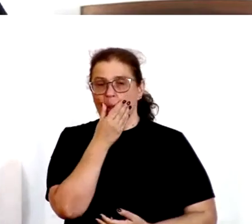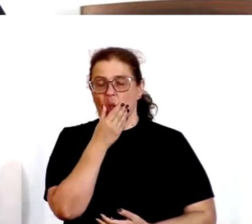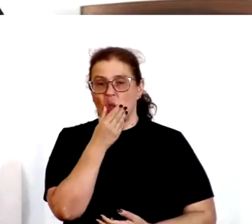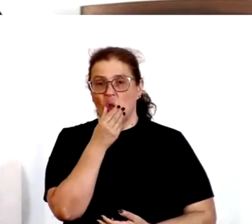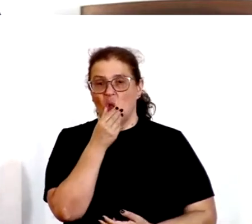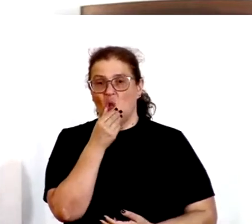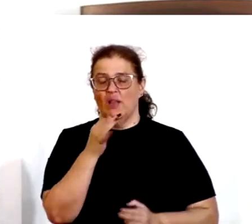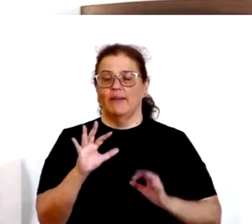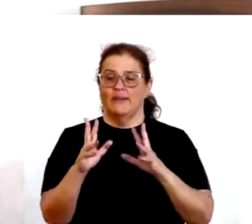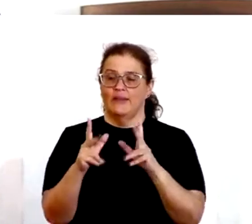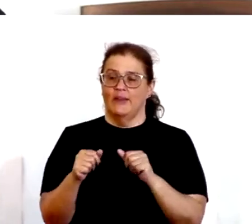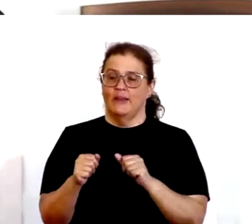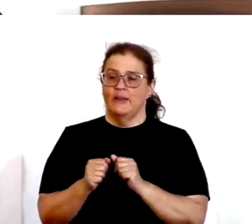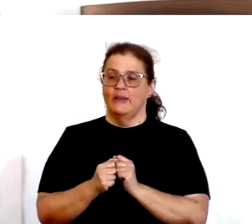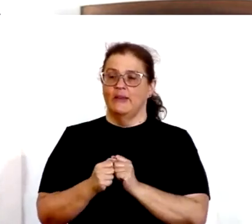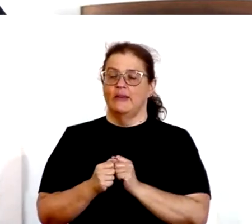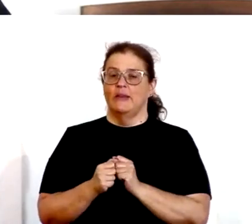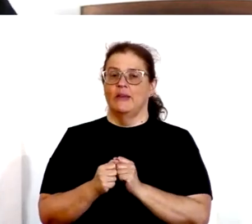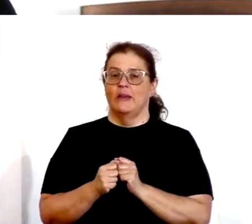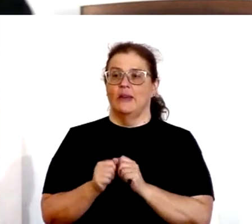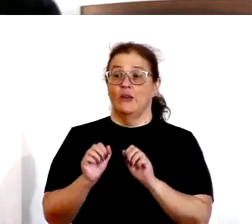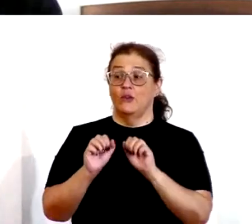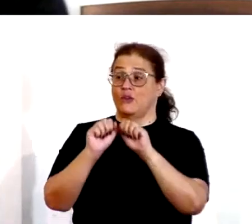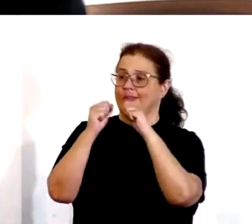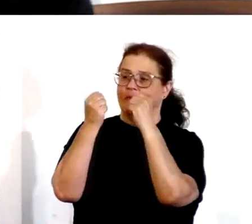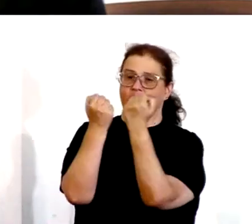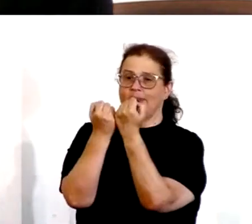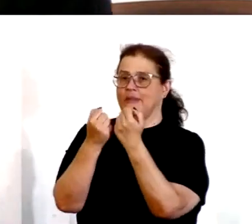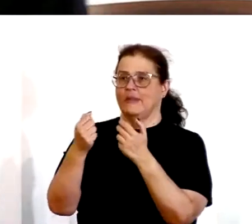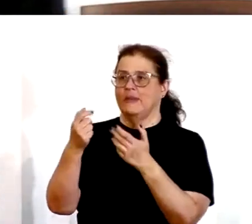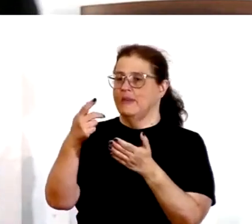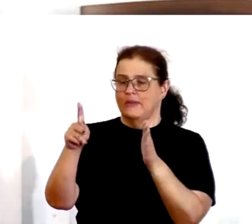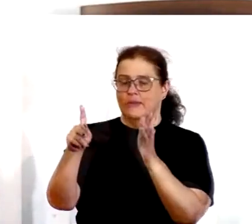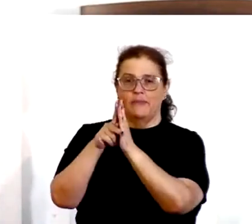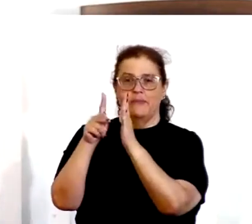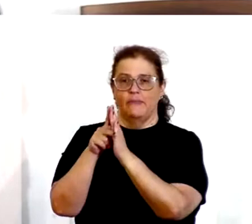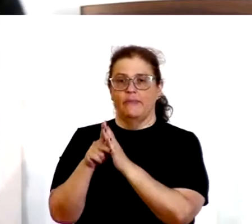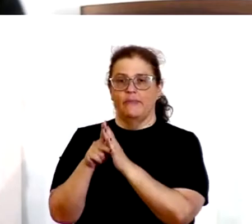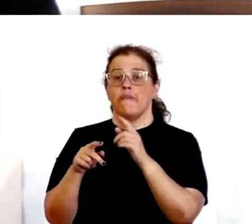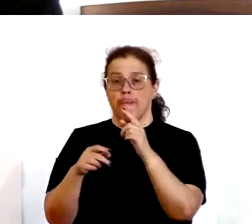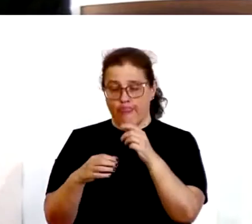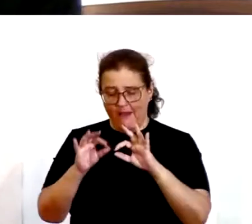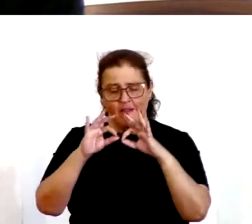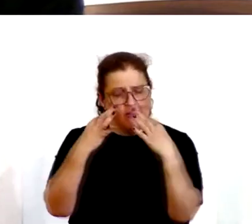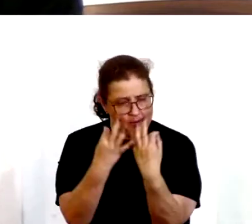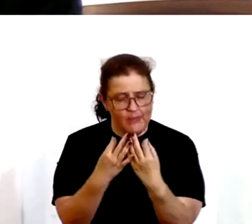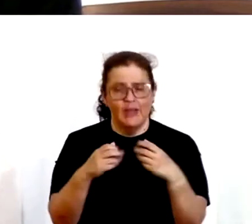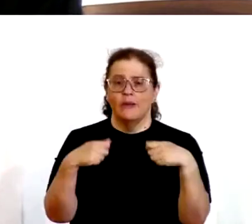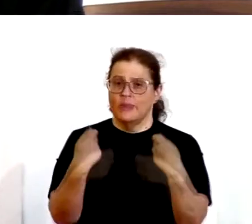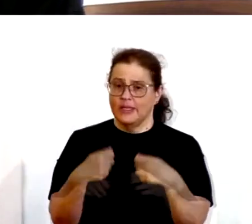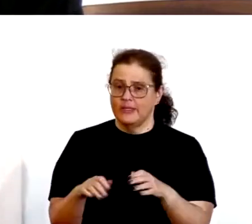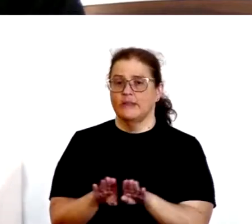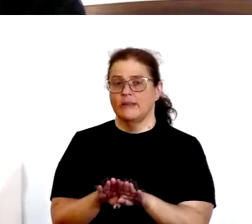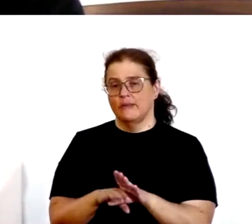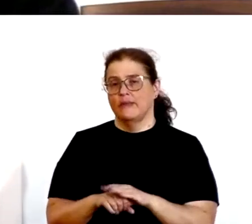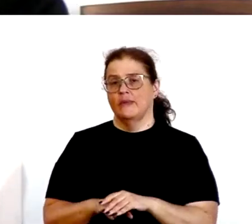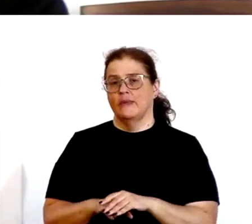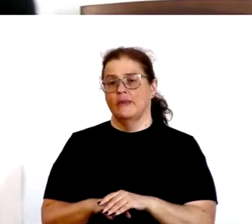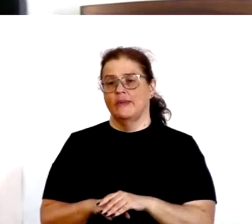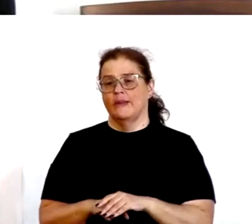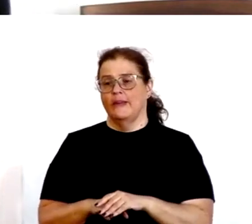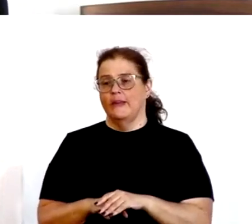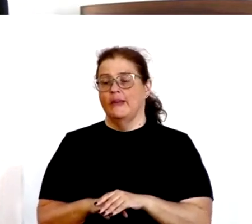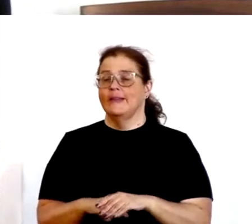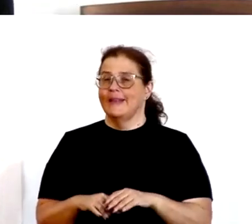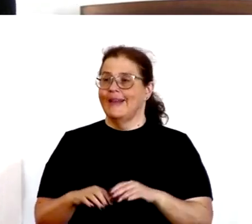da sociedade, vocês são a base. Então, família, vocês precisam viver assim também, de modo digno